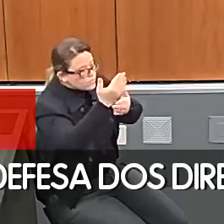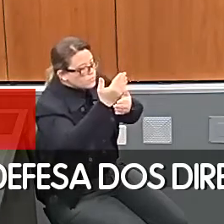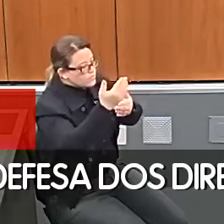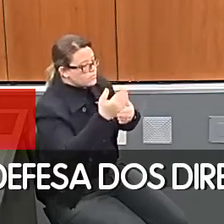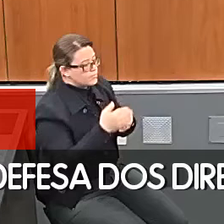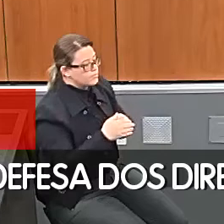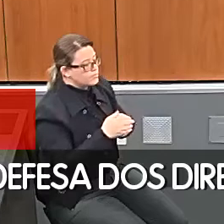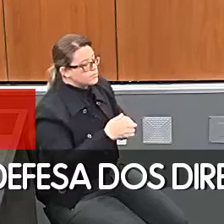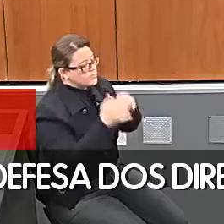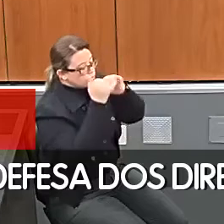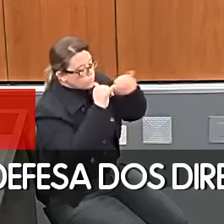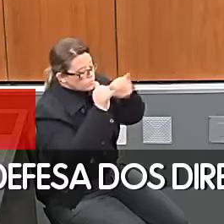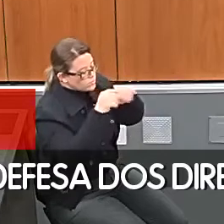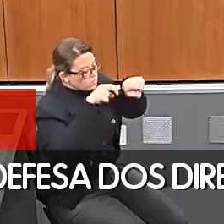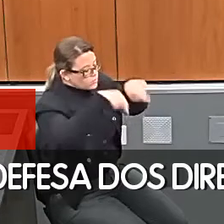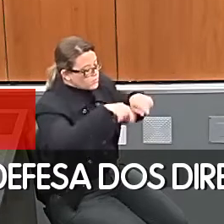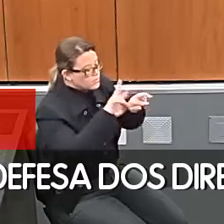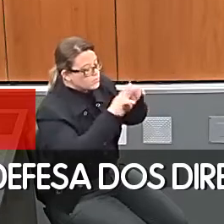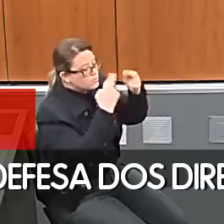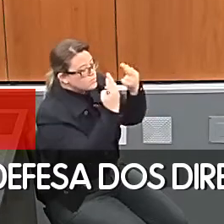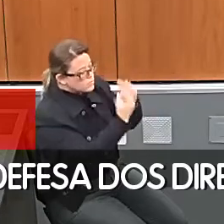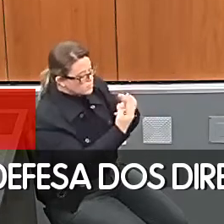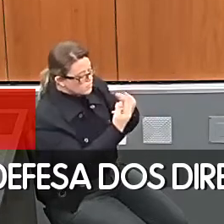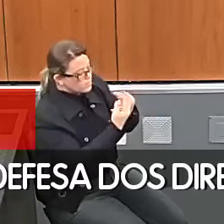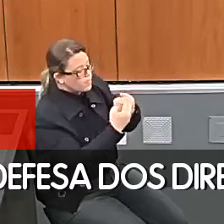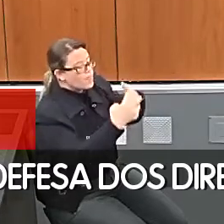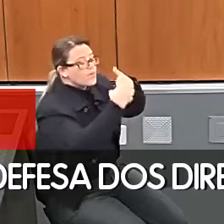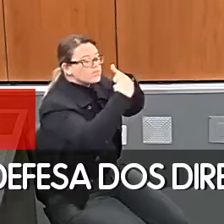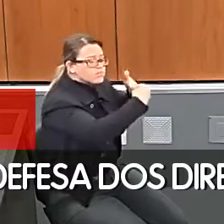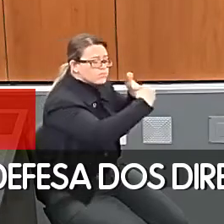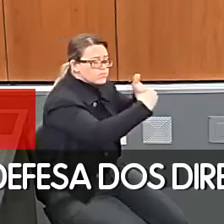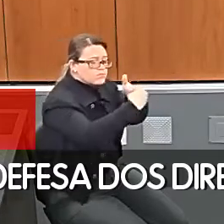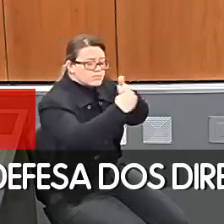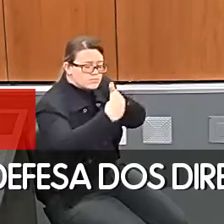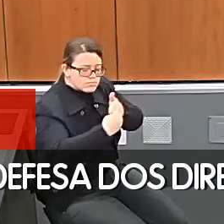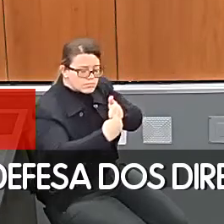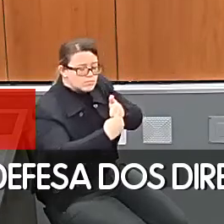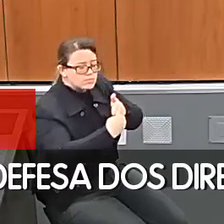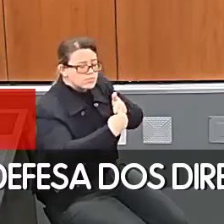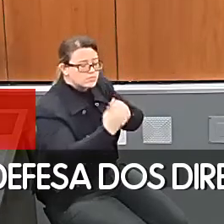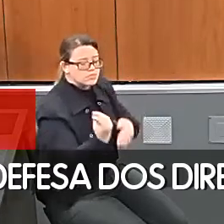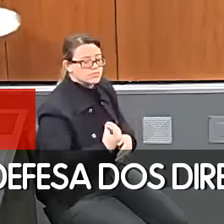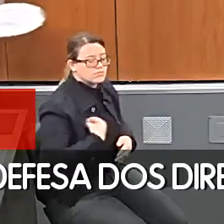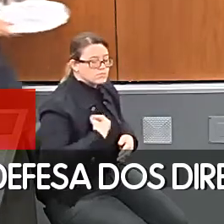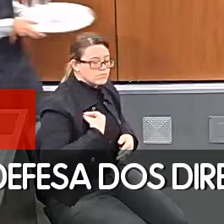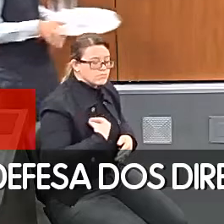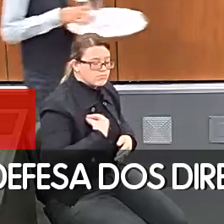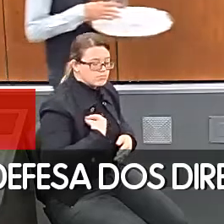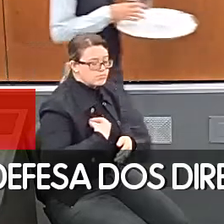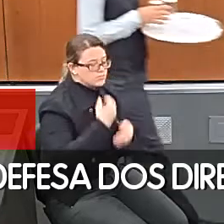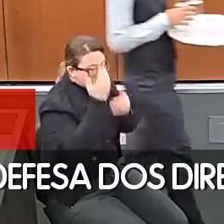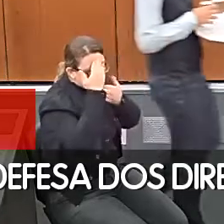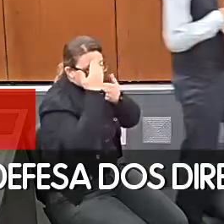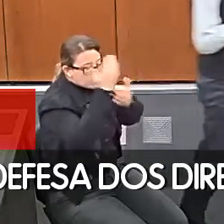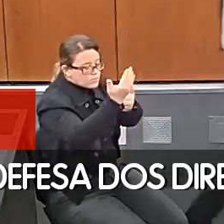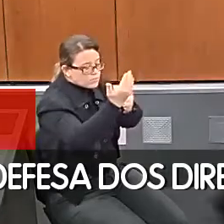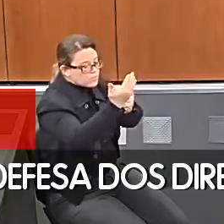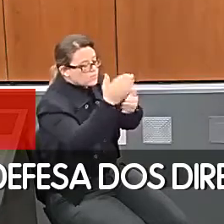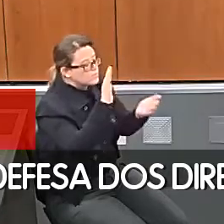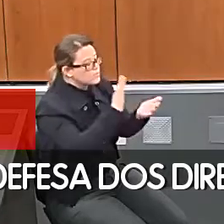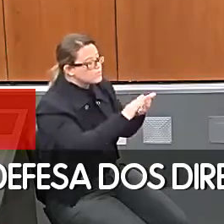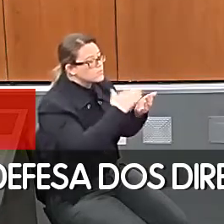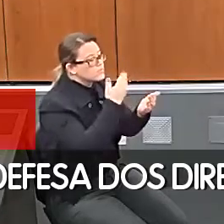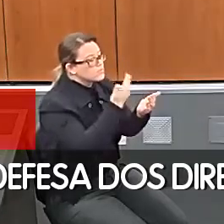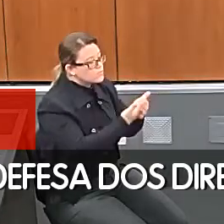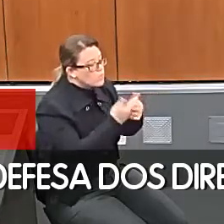dessa nossa audiência pública. Eu saúdo aos demais presentes, agradeço o trabalho dos intérpretes